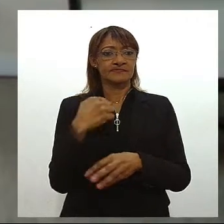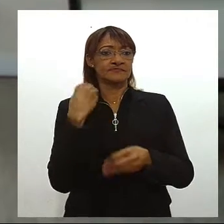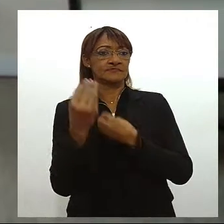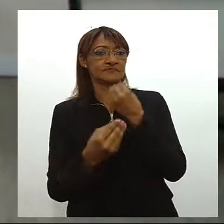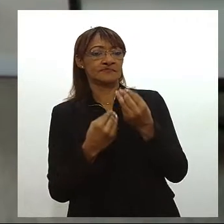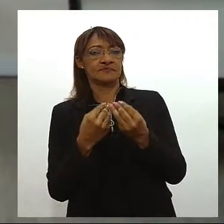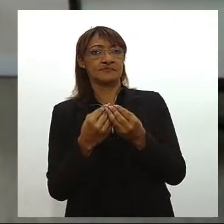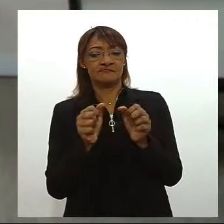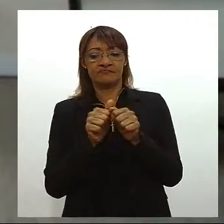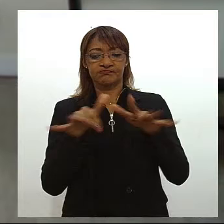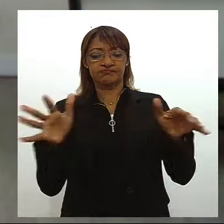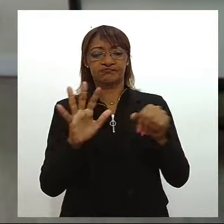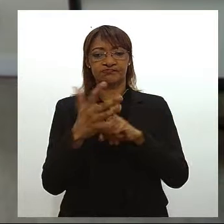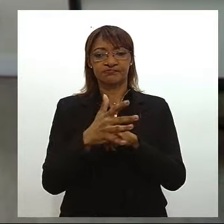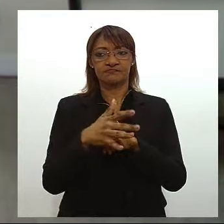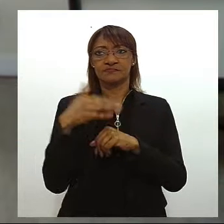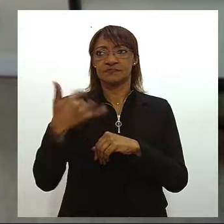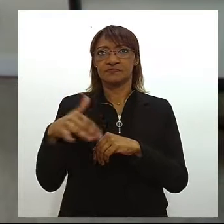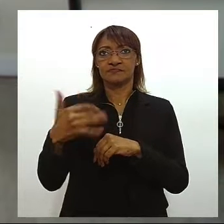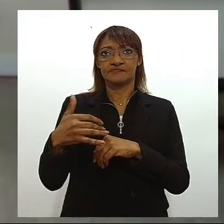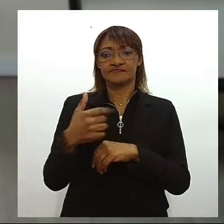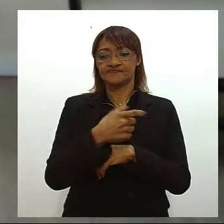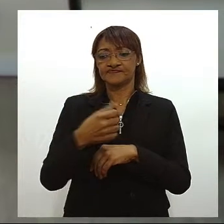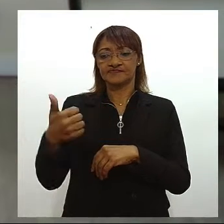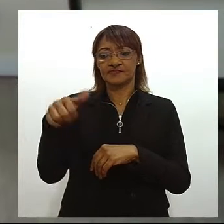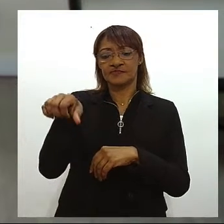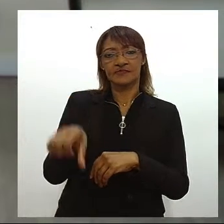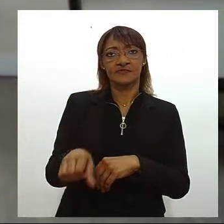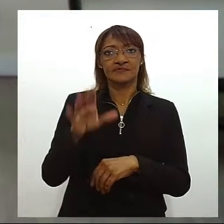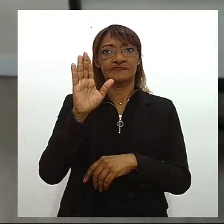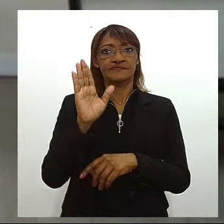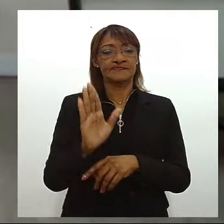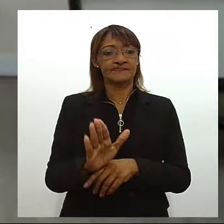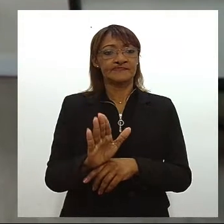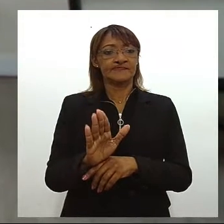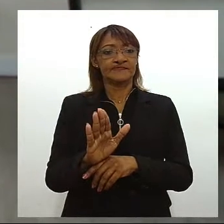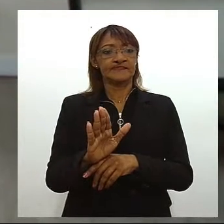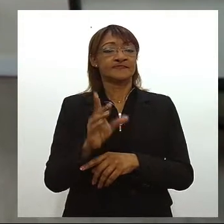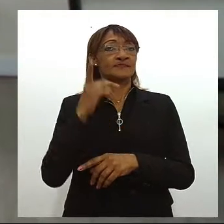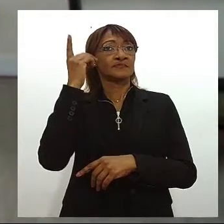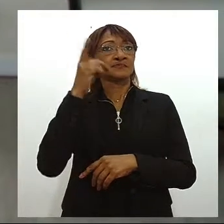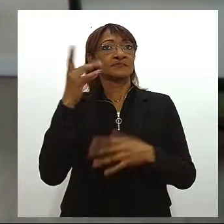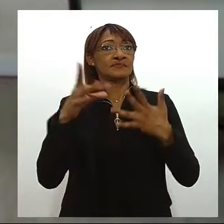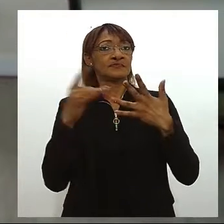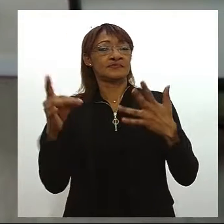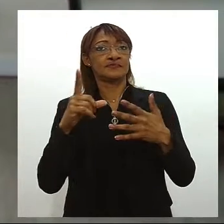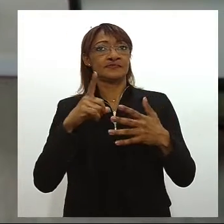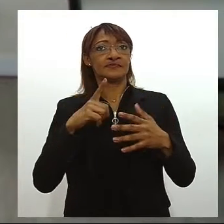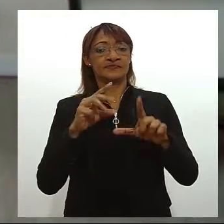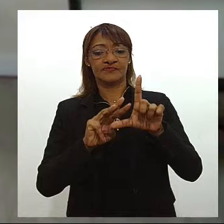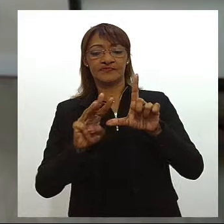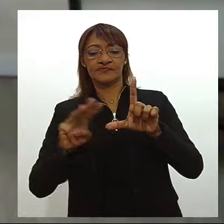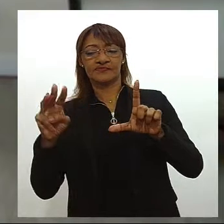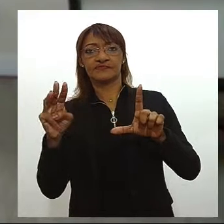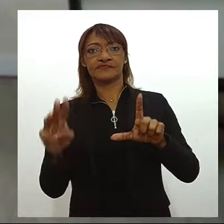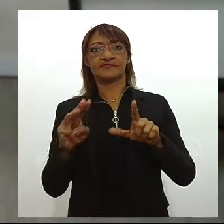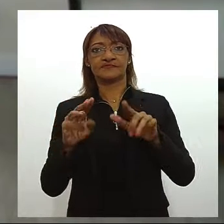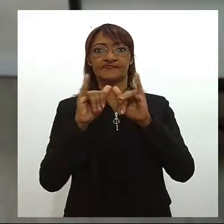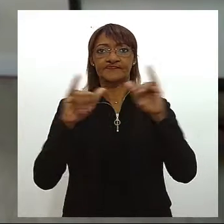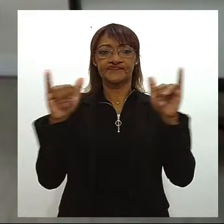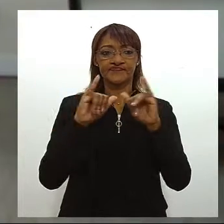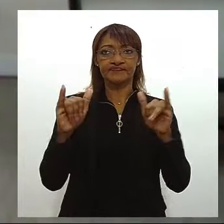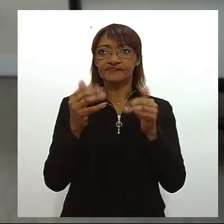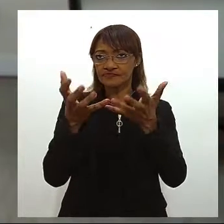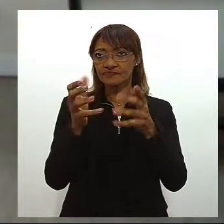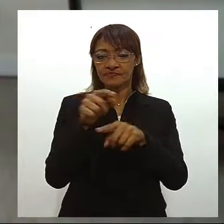a pandemia da Covid-19. Então vale lembrar, o deputado destacou, e tem uma matéria lá no nosso site, para quem quiser mais algumas